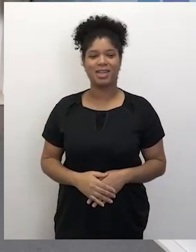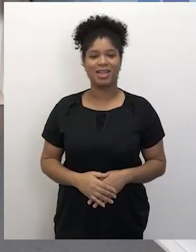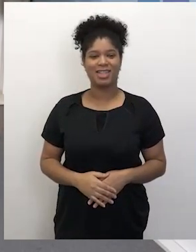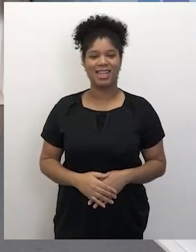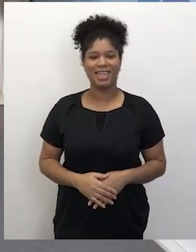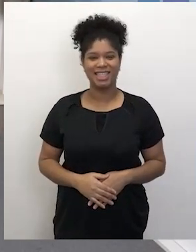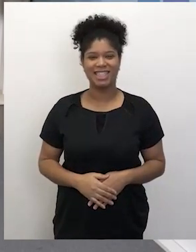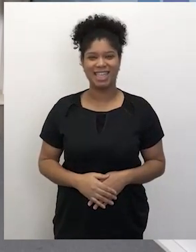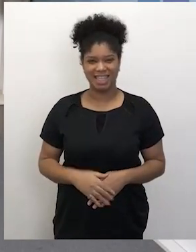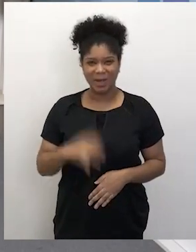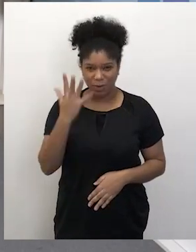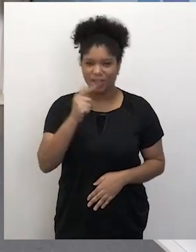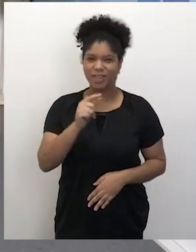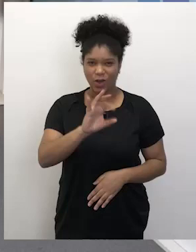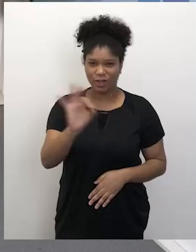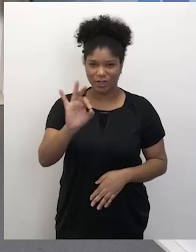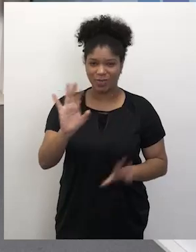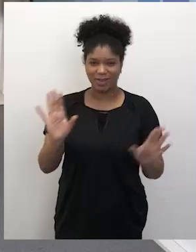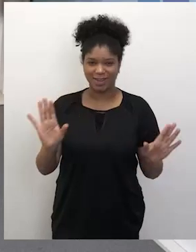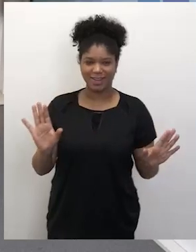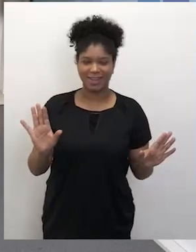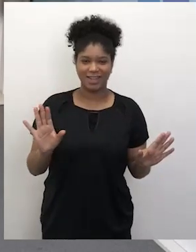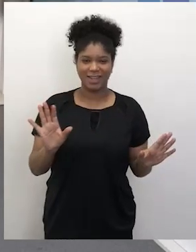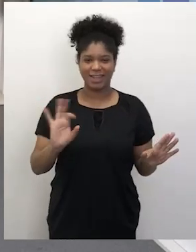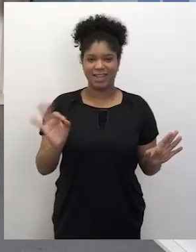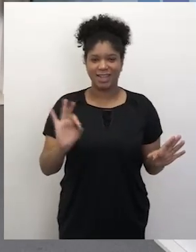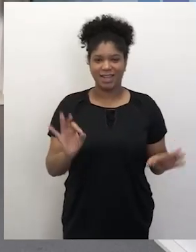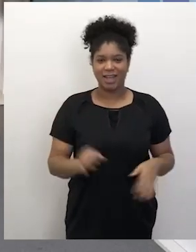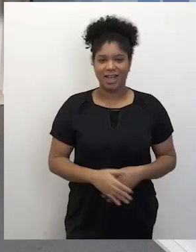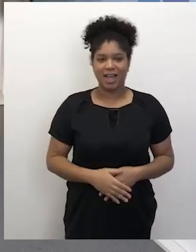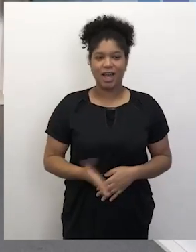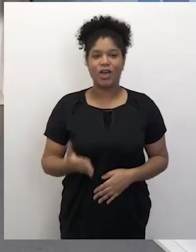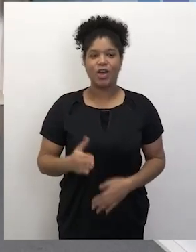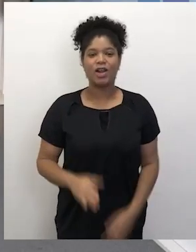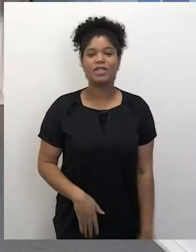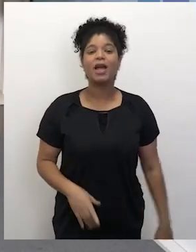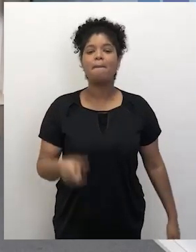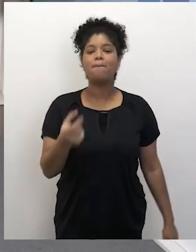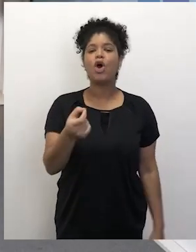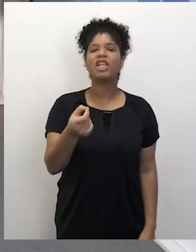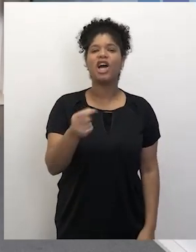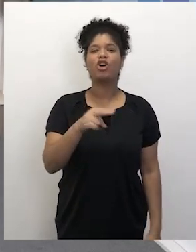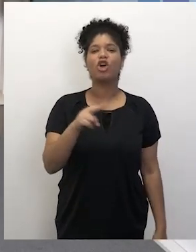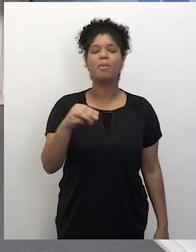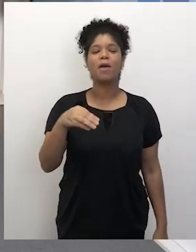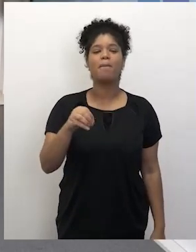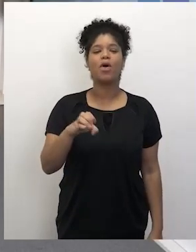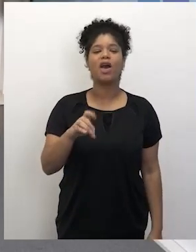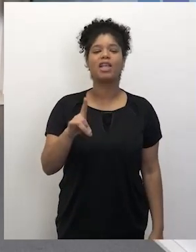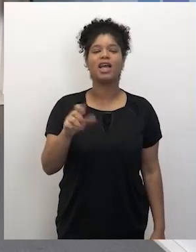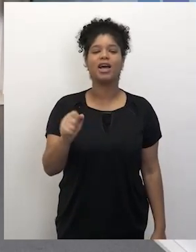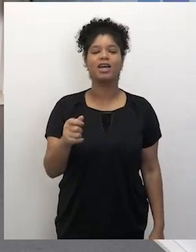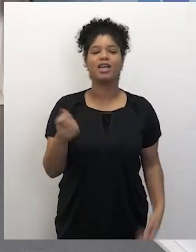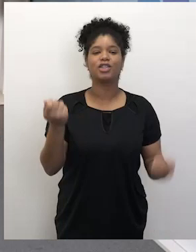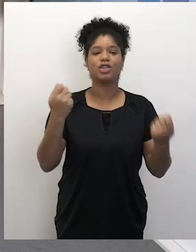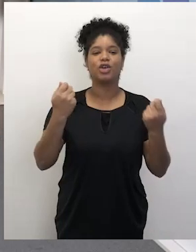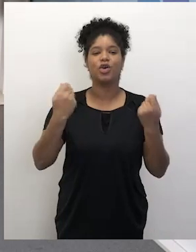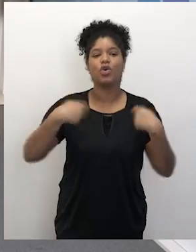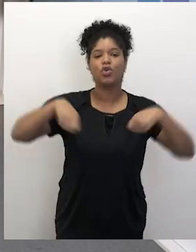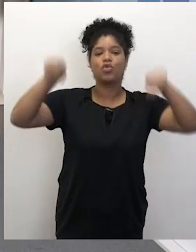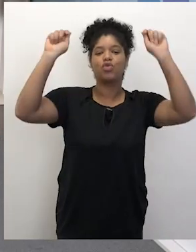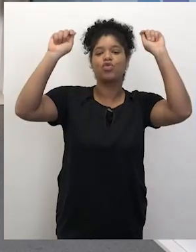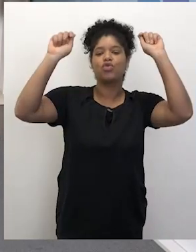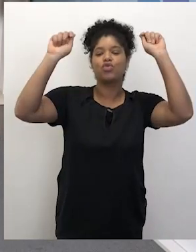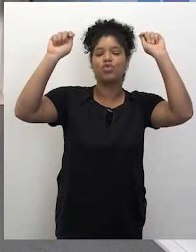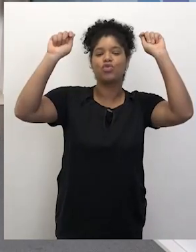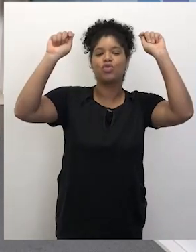vou sim. Tá bonito, tá bonito. Ok. Moeda. Moeda. Moeda, vai, Mara, moeda. Joga a moeda, as duas moedas